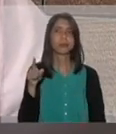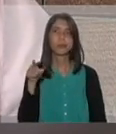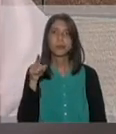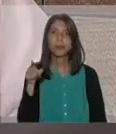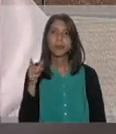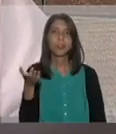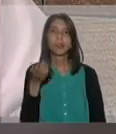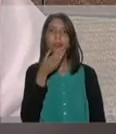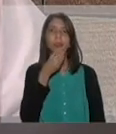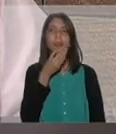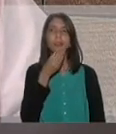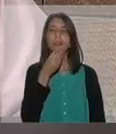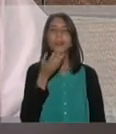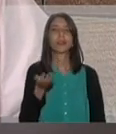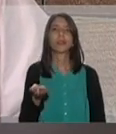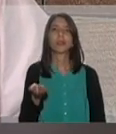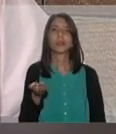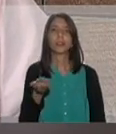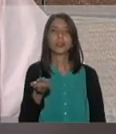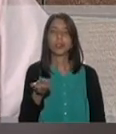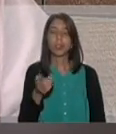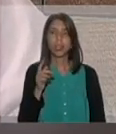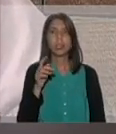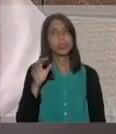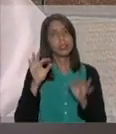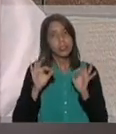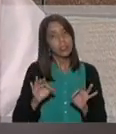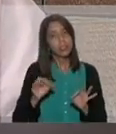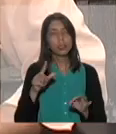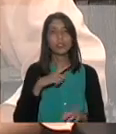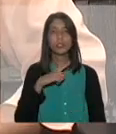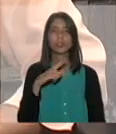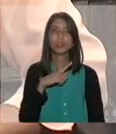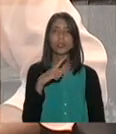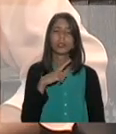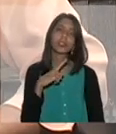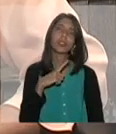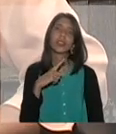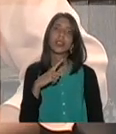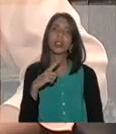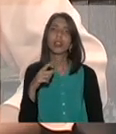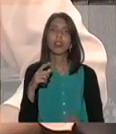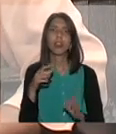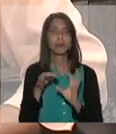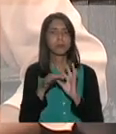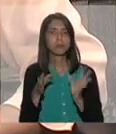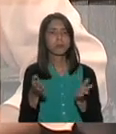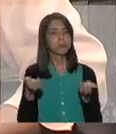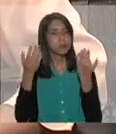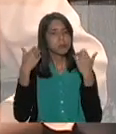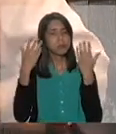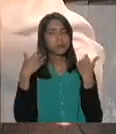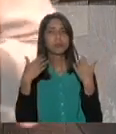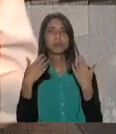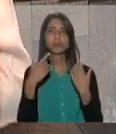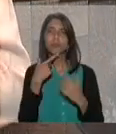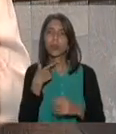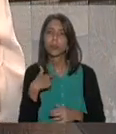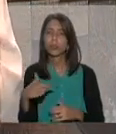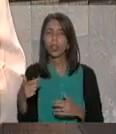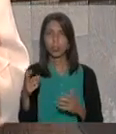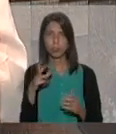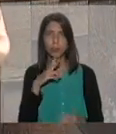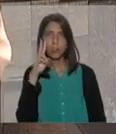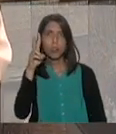o cara olhava e dizia, aí, ó, esse, ó, ou seja... Mas certamente você tinha uma